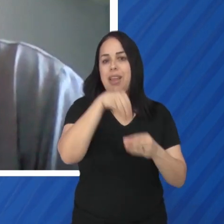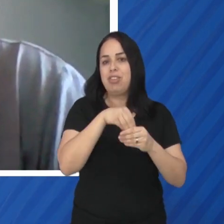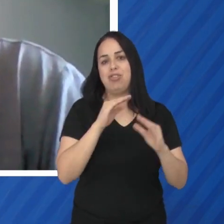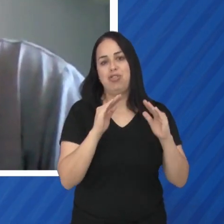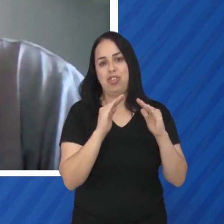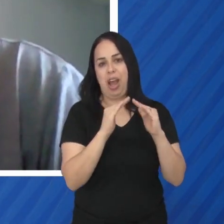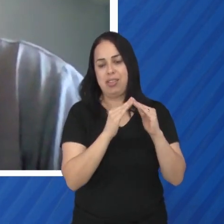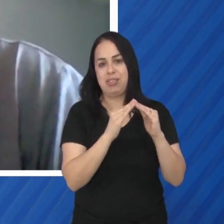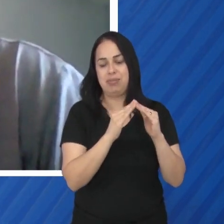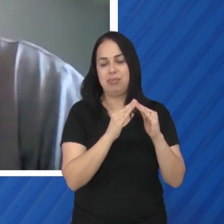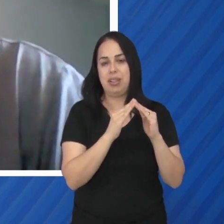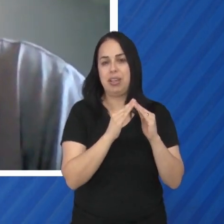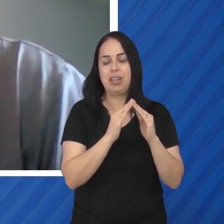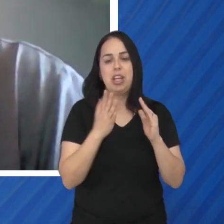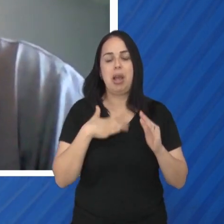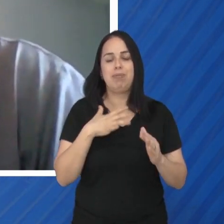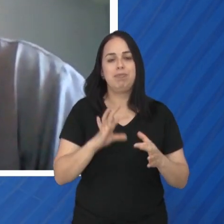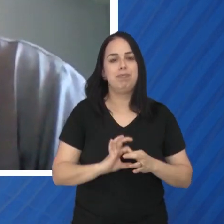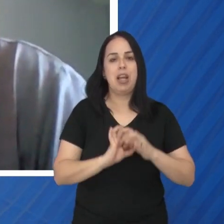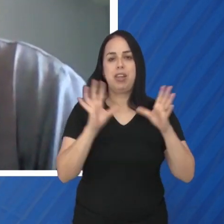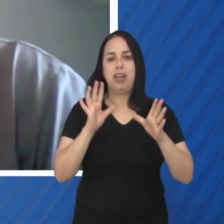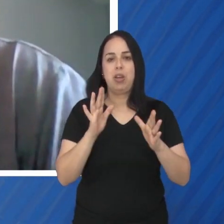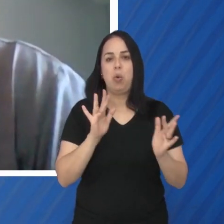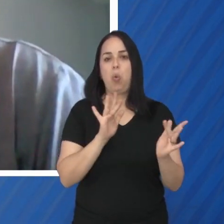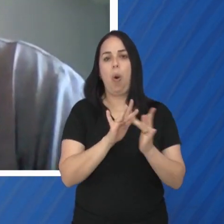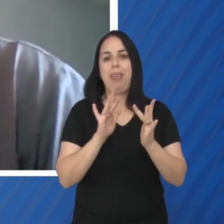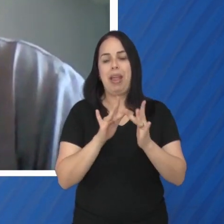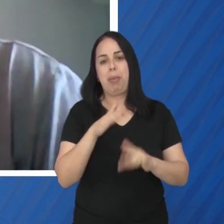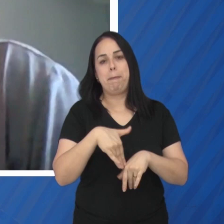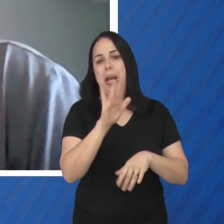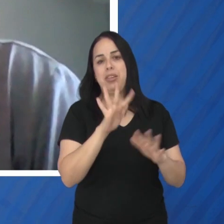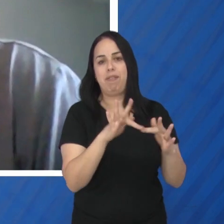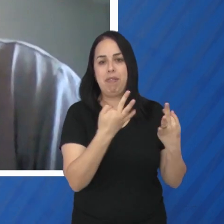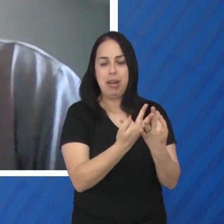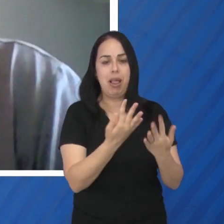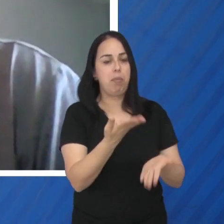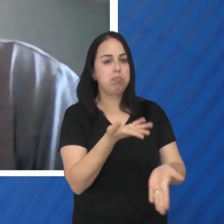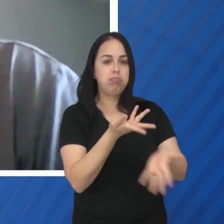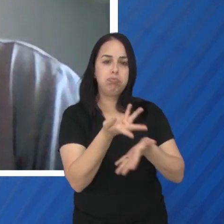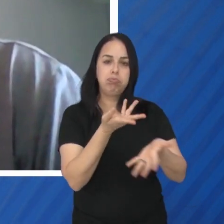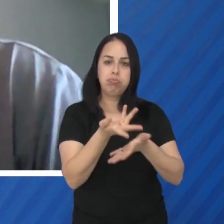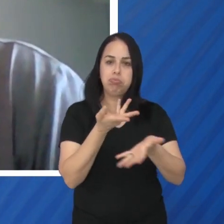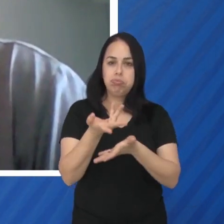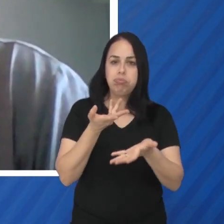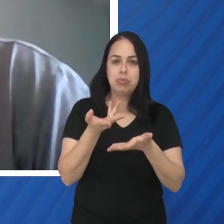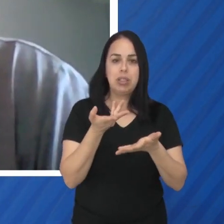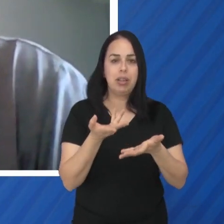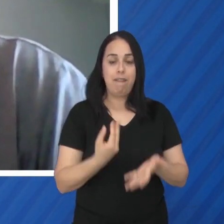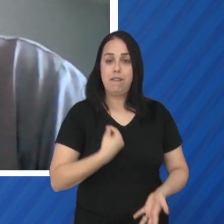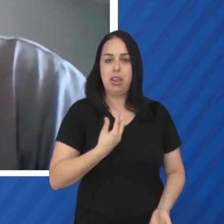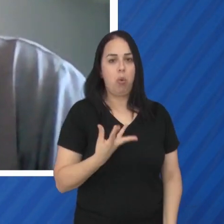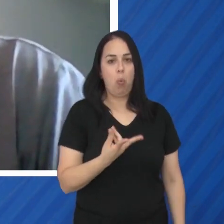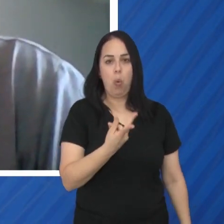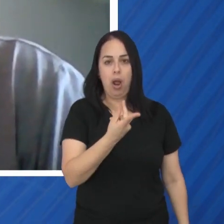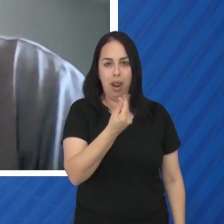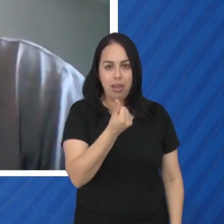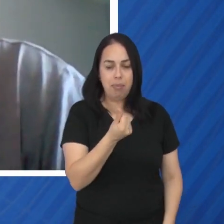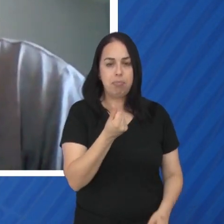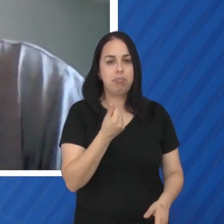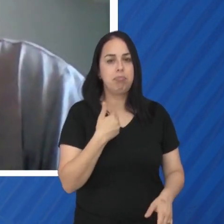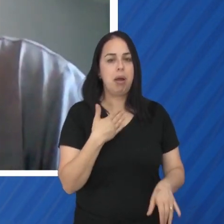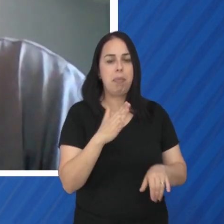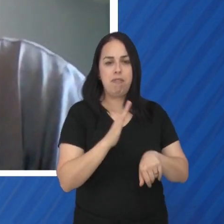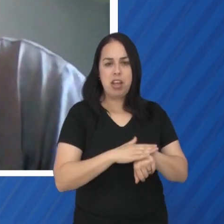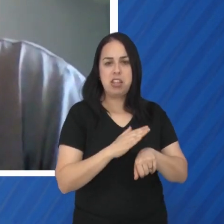office, pela liberdade que ele me dá para eu ter mais tempo com a família, né, então eu tenho tanto minha qualidade